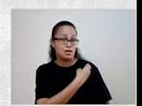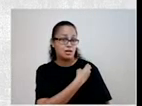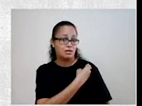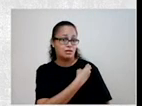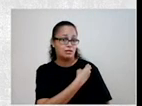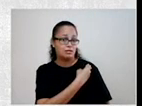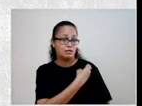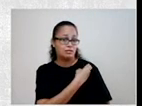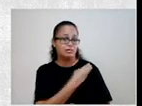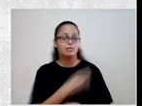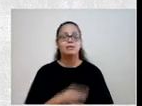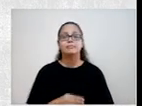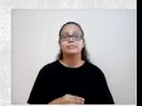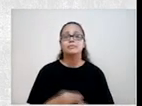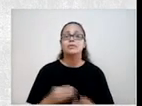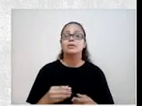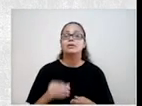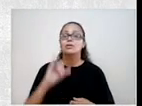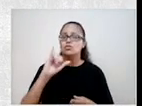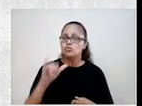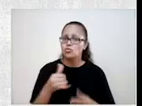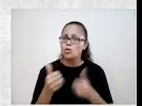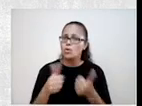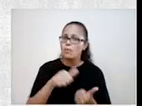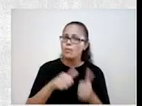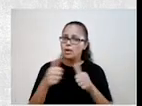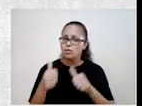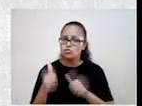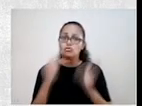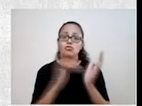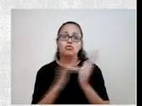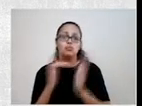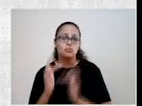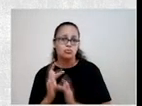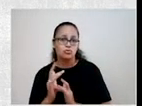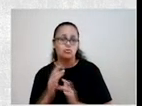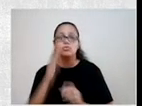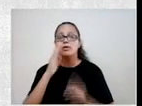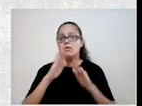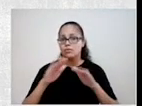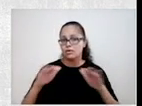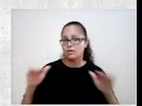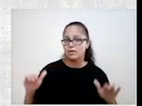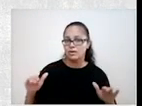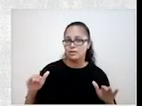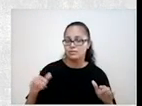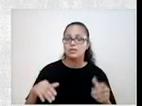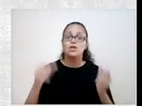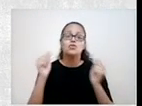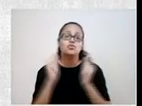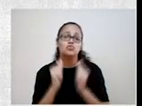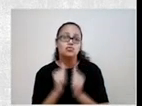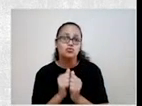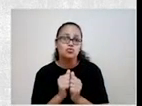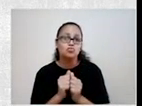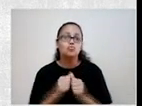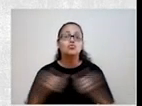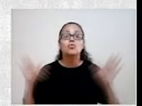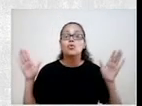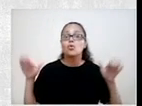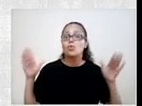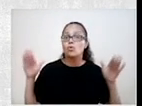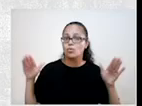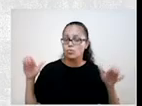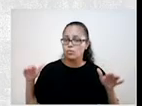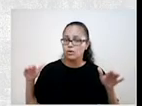e observa Jesus, ambos crianças. Com eles está o anjo Uriel. Então, é uma